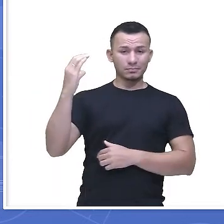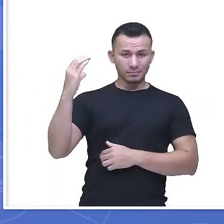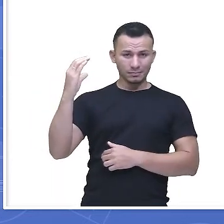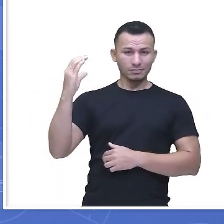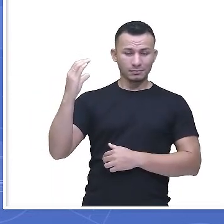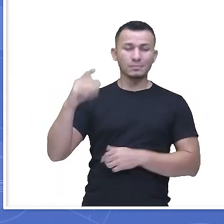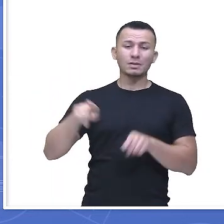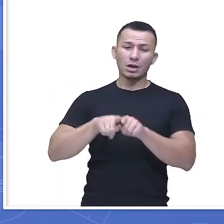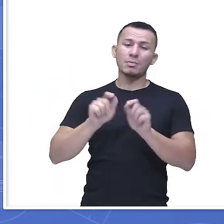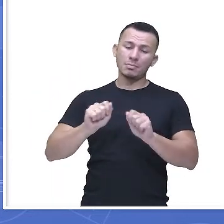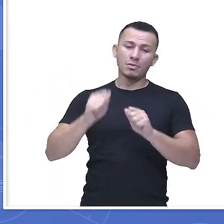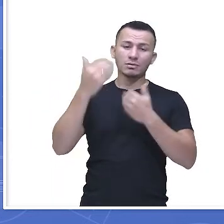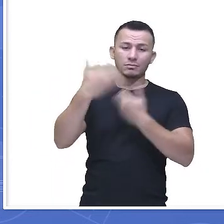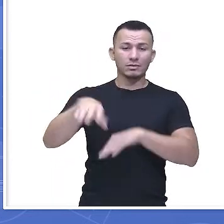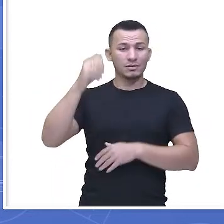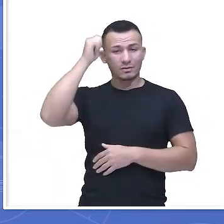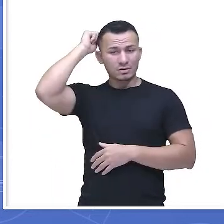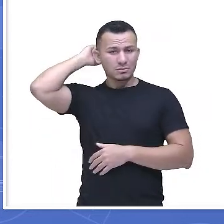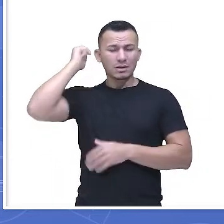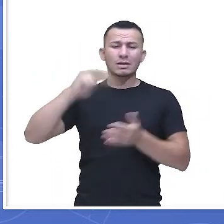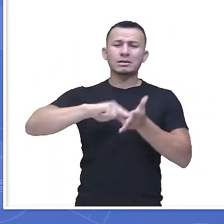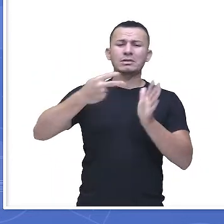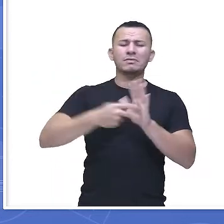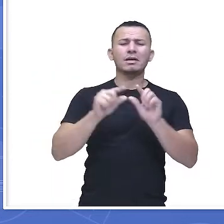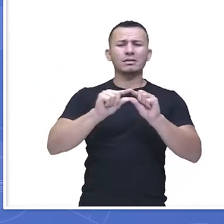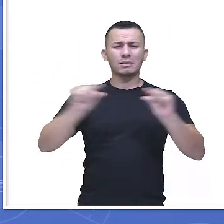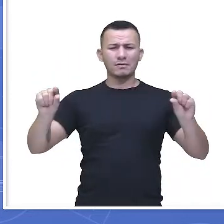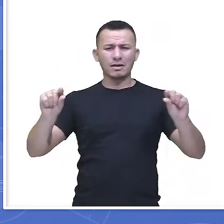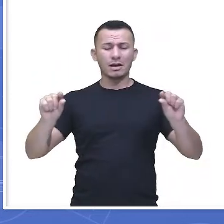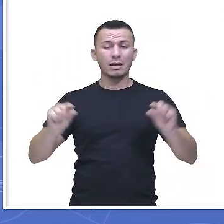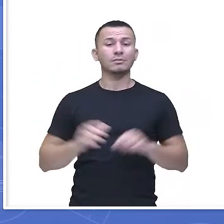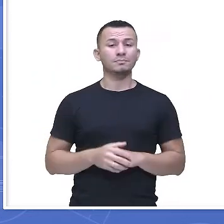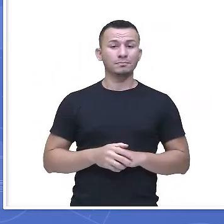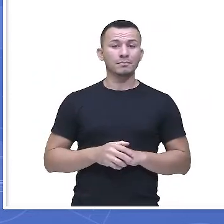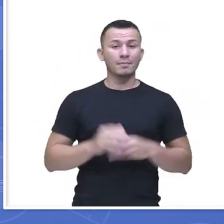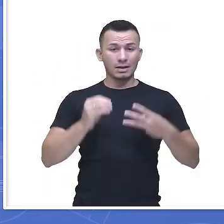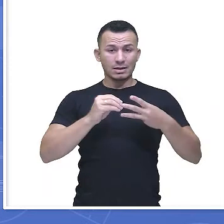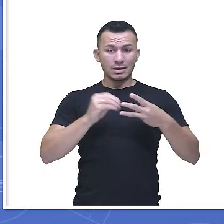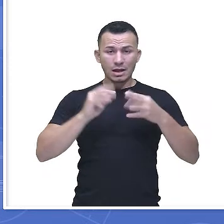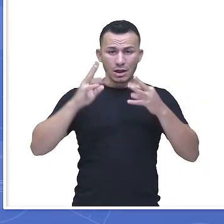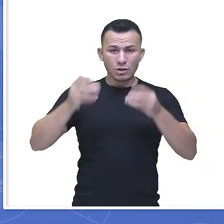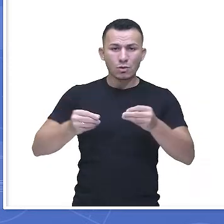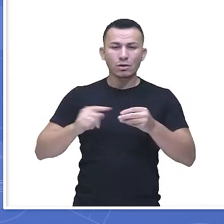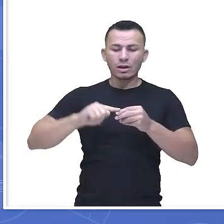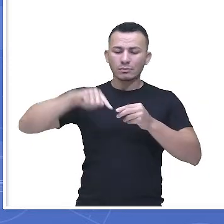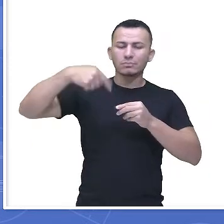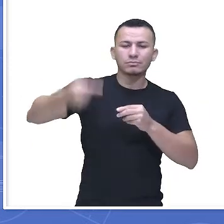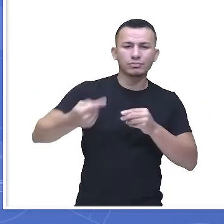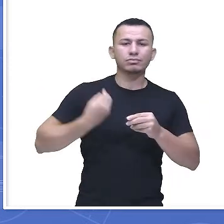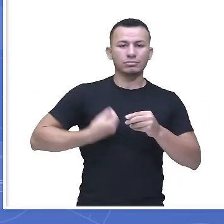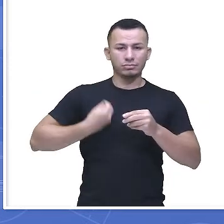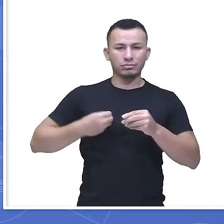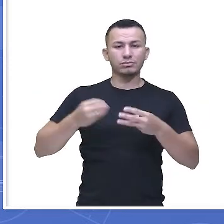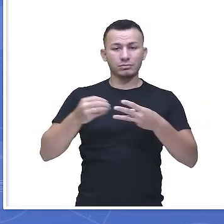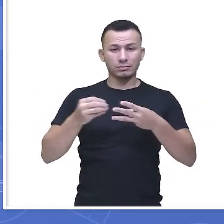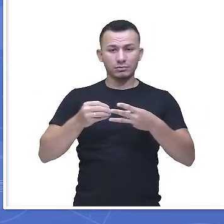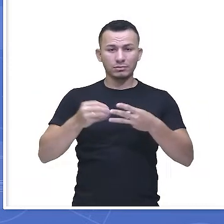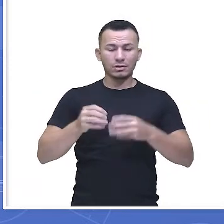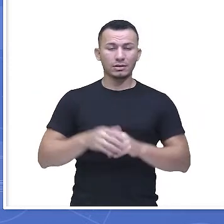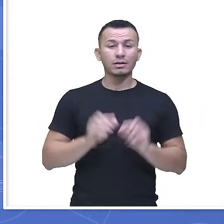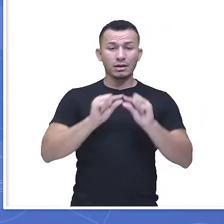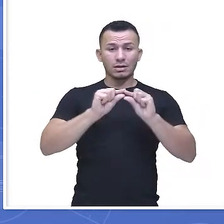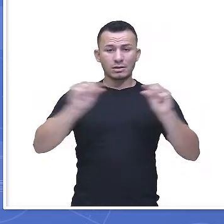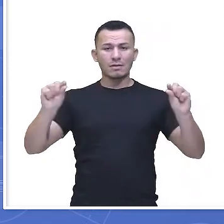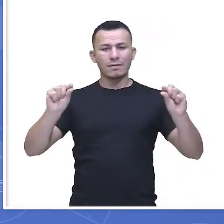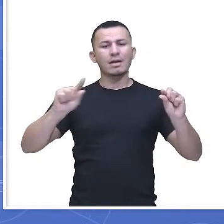de vestibular, que significa o quê? Toda célula provém de outra célula, tá bom? Essa frase se deve